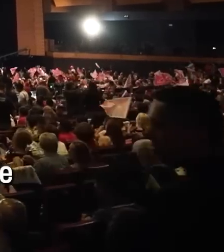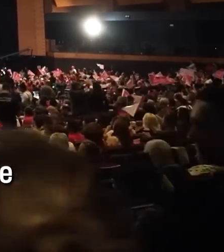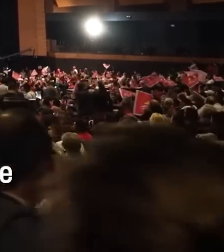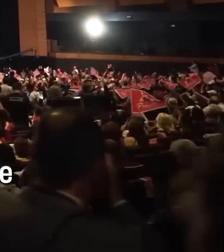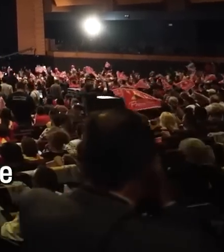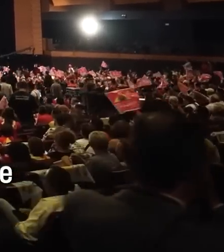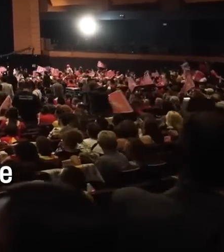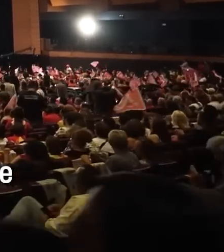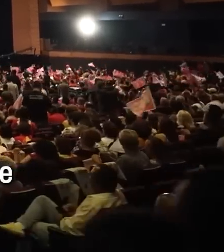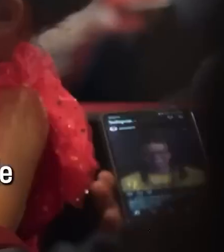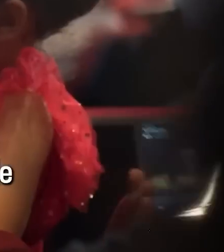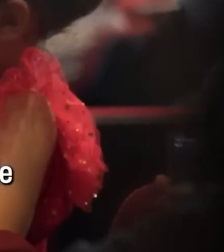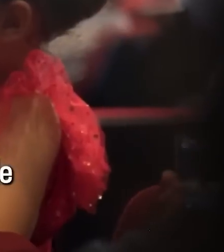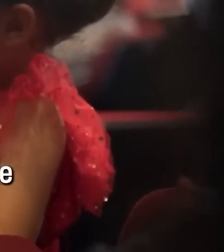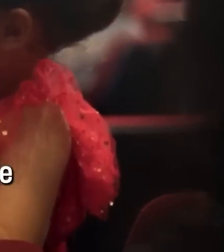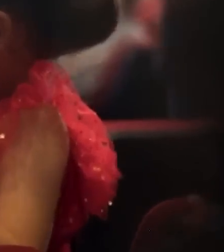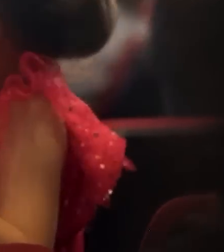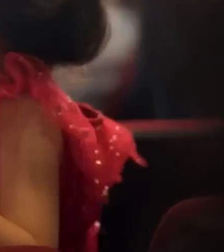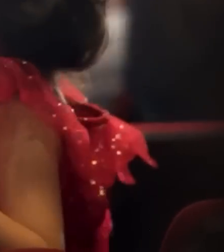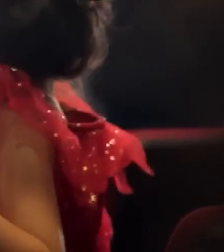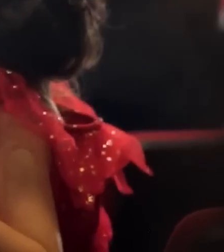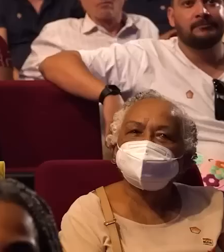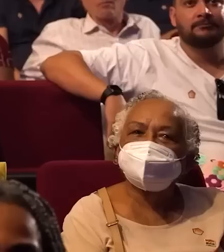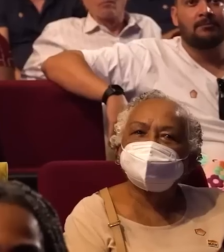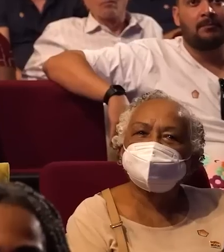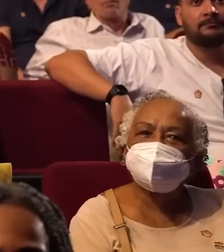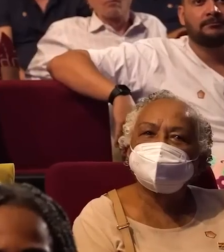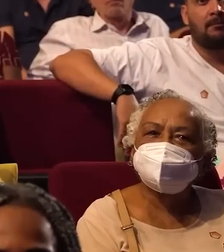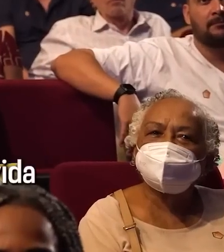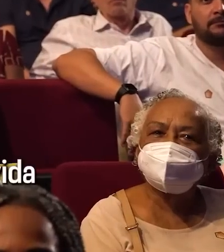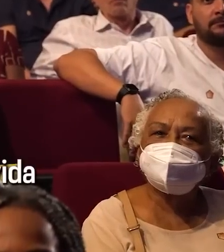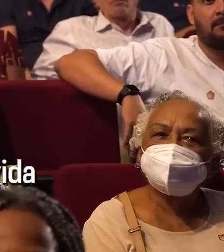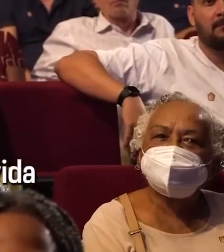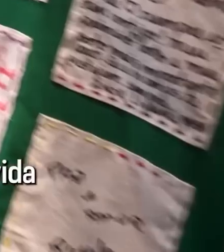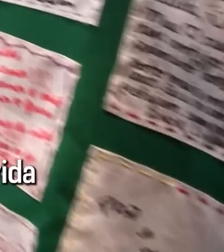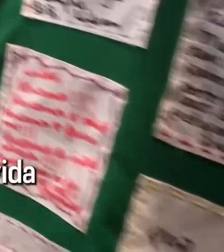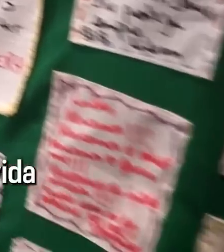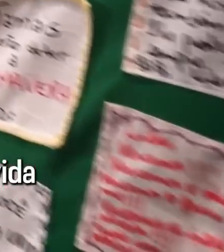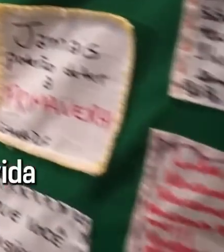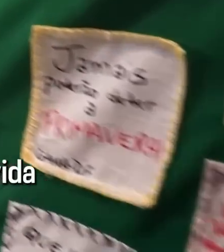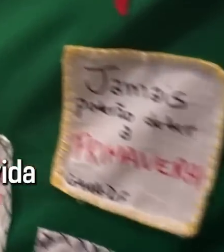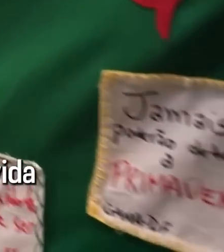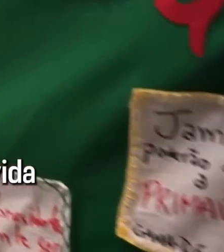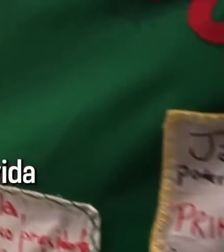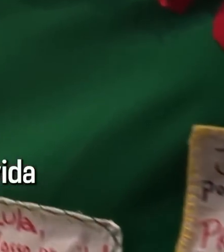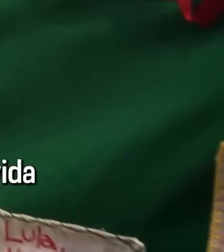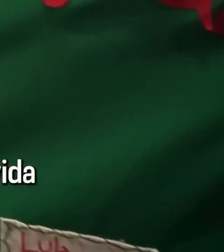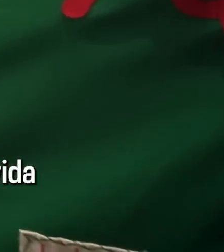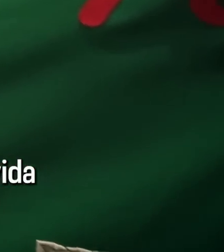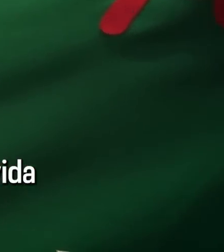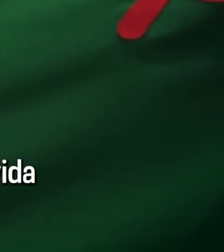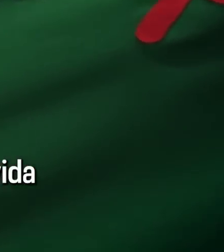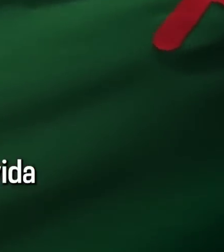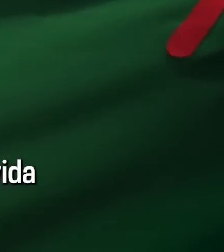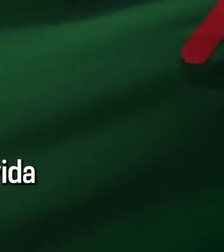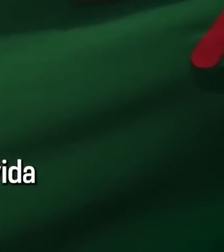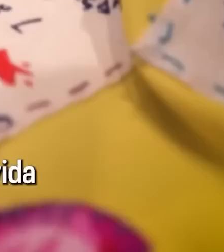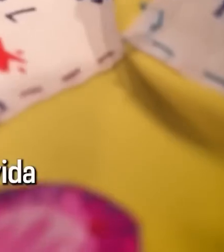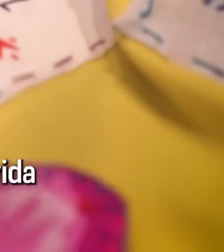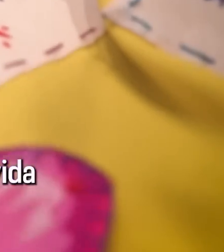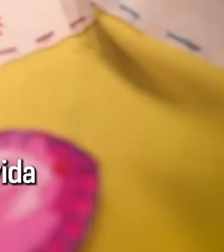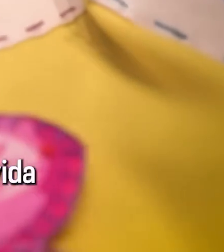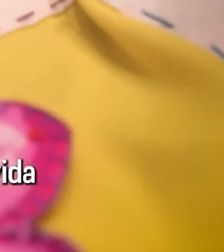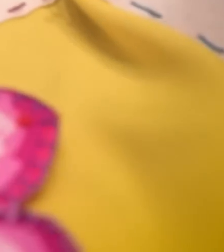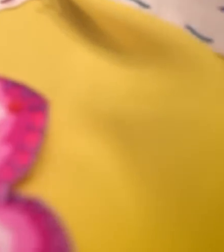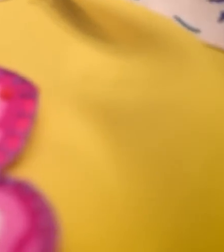ideais de igualdade e justiça social. Nós sabemos que em alguns momentos da vida é